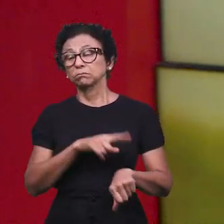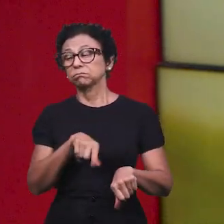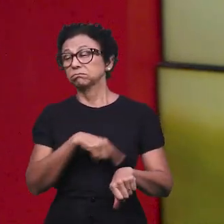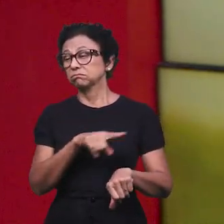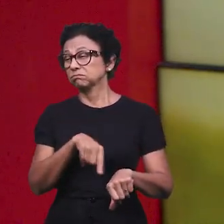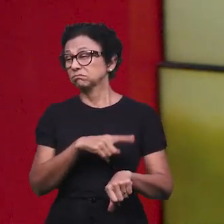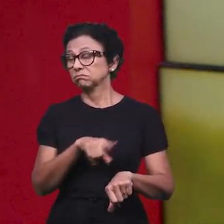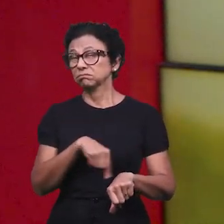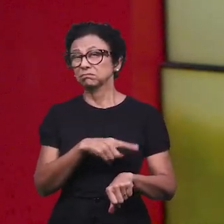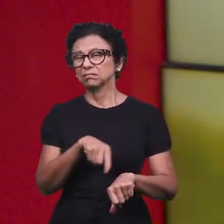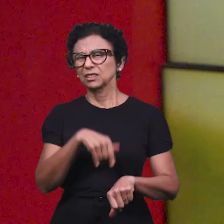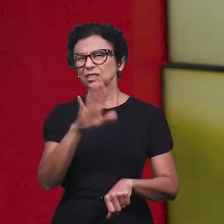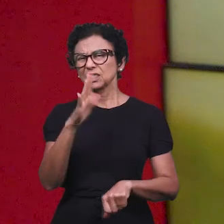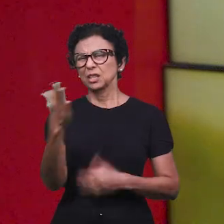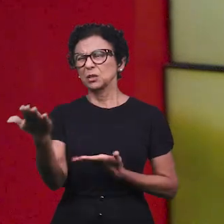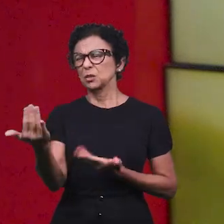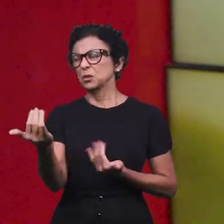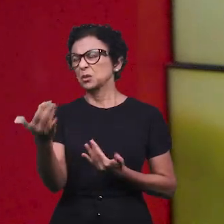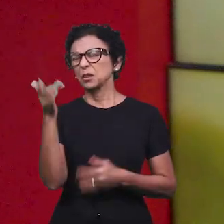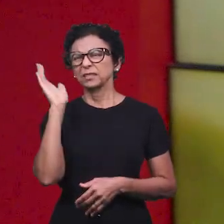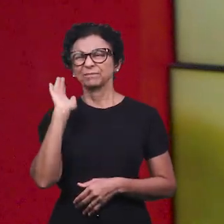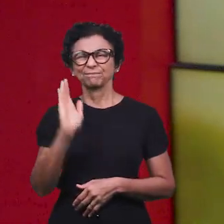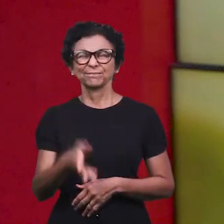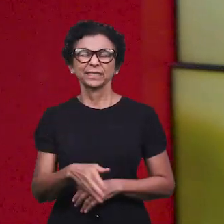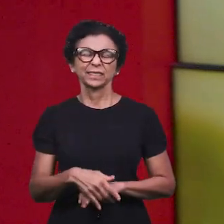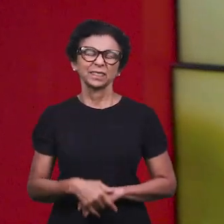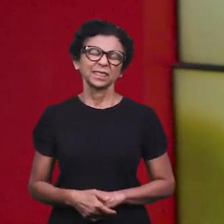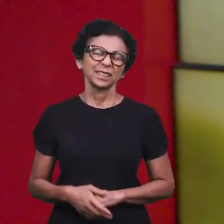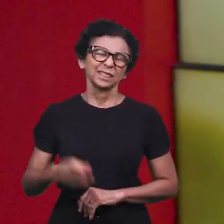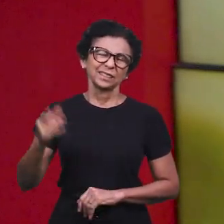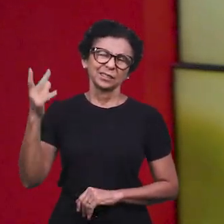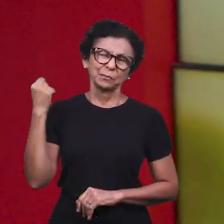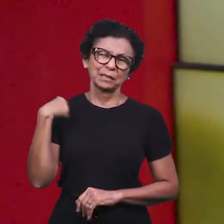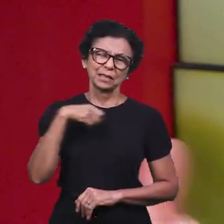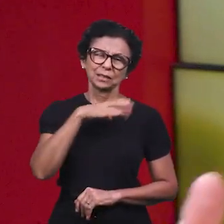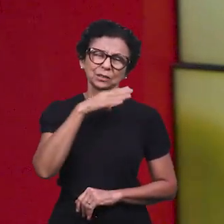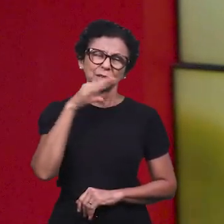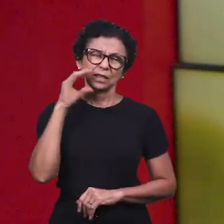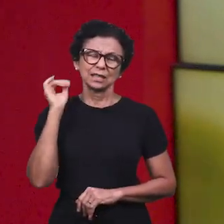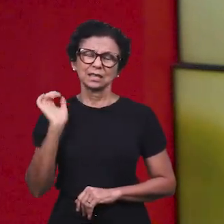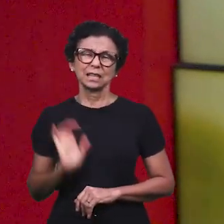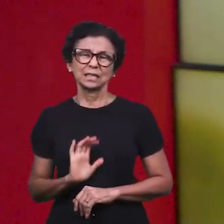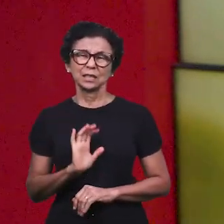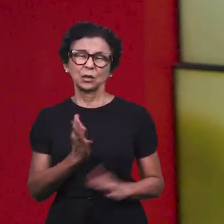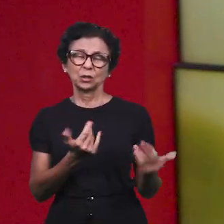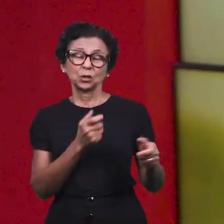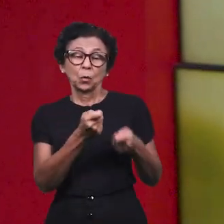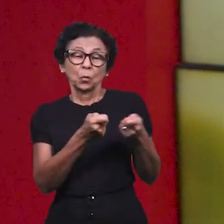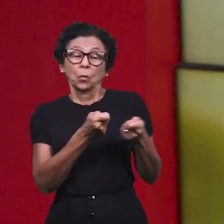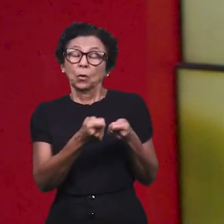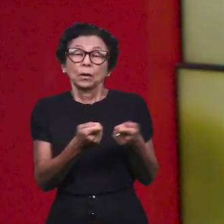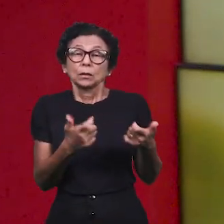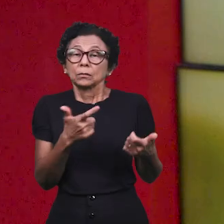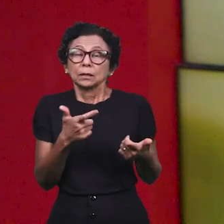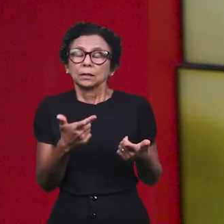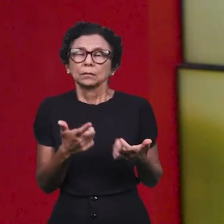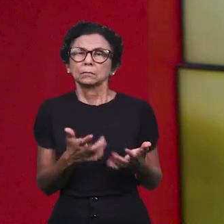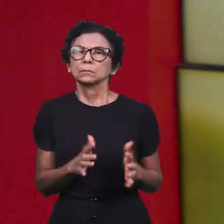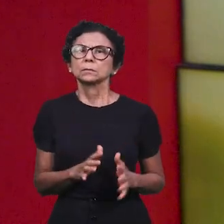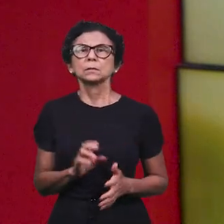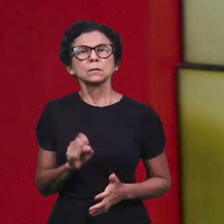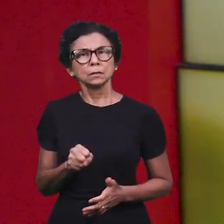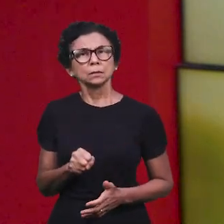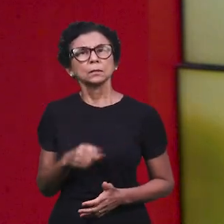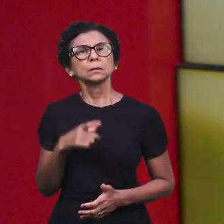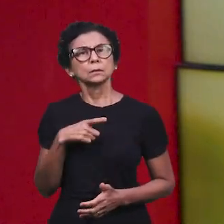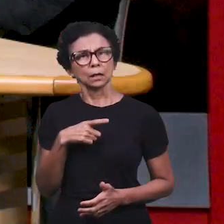tempo passou, meu filho já está na juventude agora, ele está na adolescência, não tem mais como. Não, tem como sim. O Senhor é a